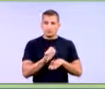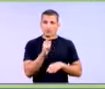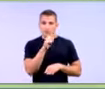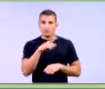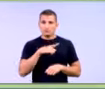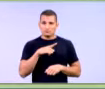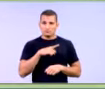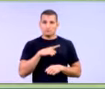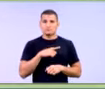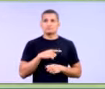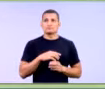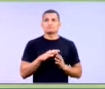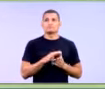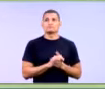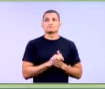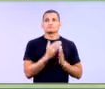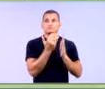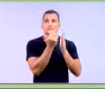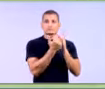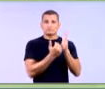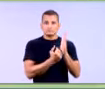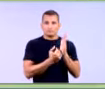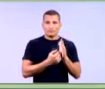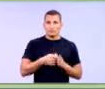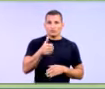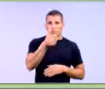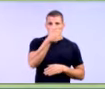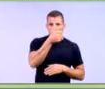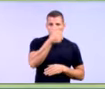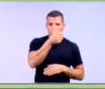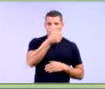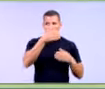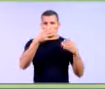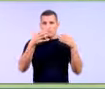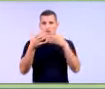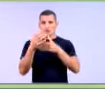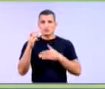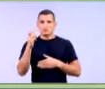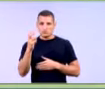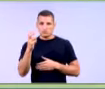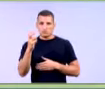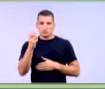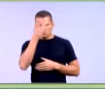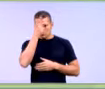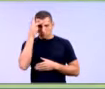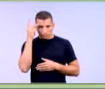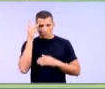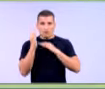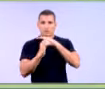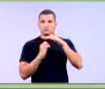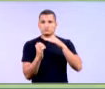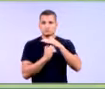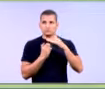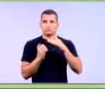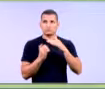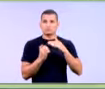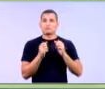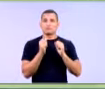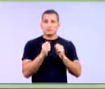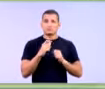Que relação é essa? De 1 até 5 empregados, a empresa diz que pode ter